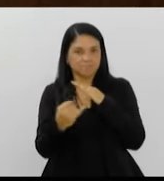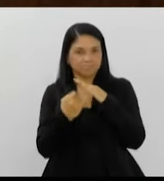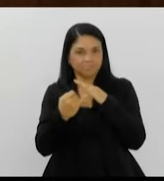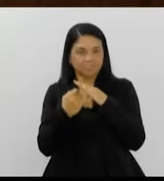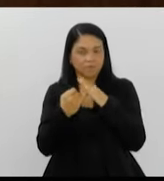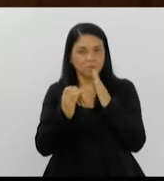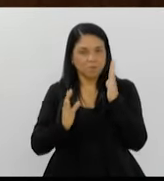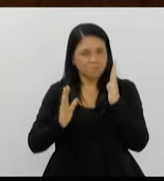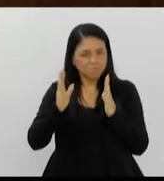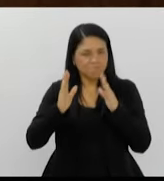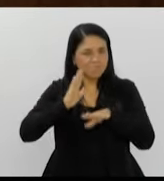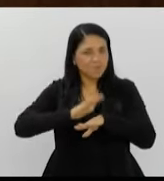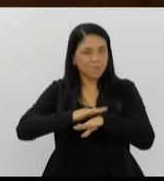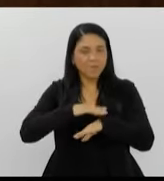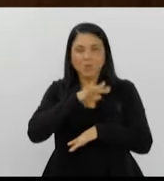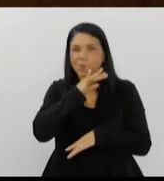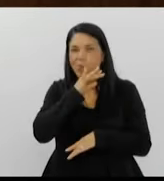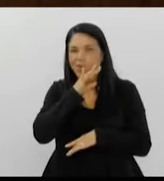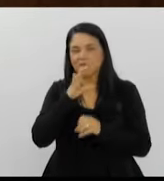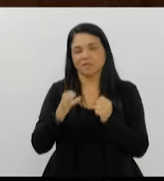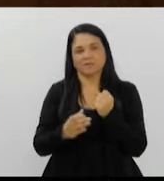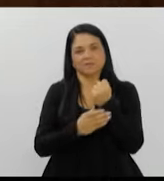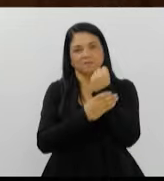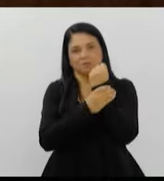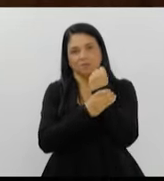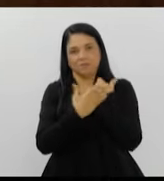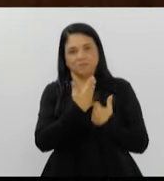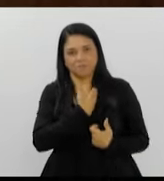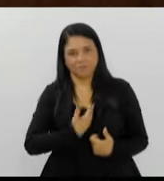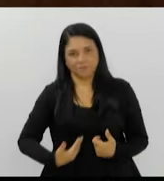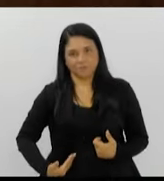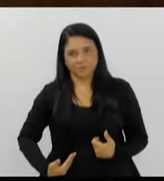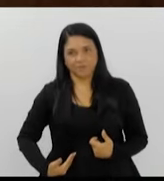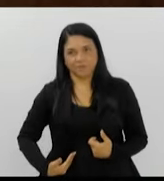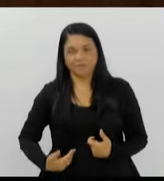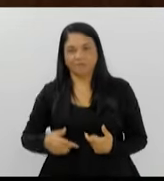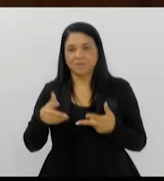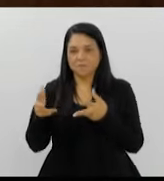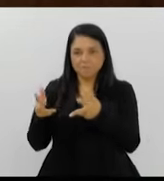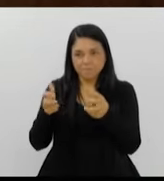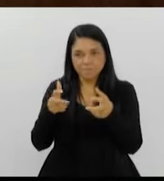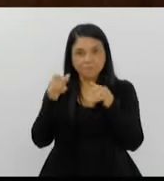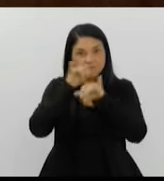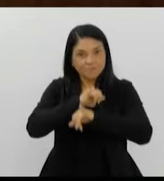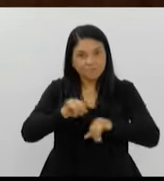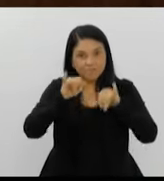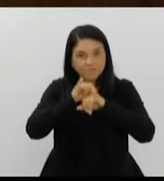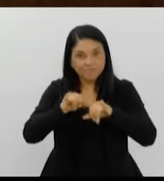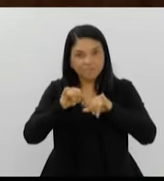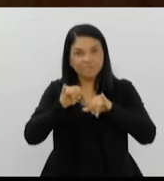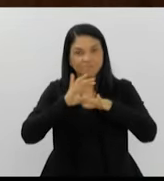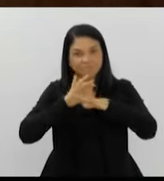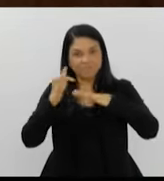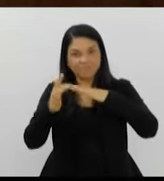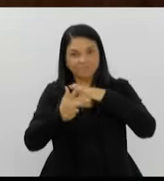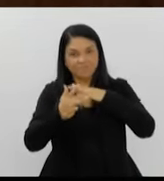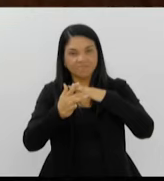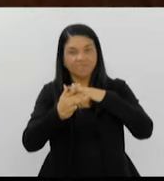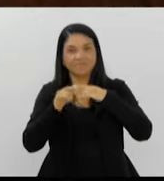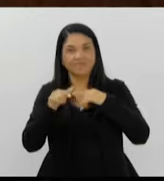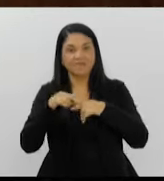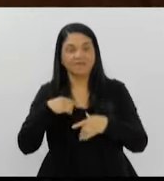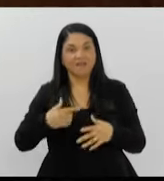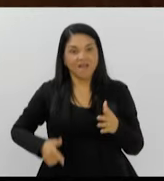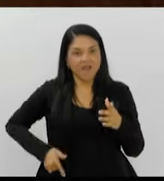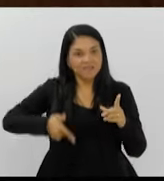Janeiro no queit Segurança Pública Nós estamos vendo aí o noticiário Presidente muito deles abafados assalto durante o